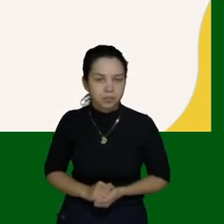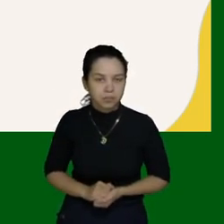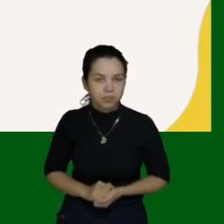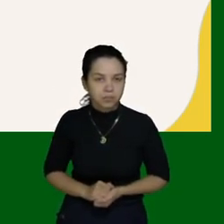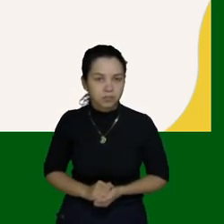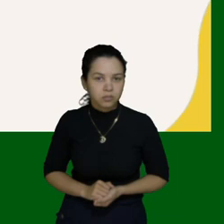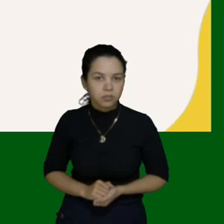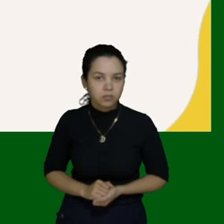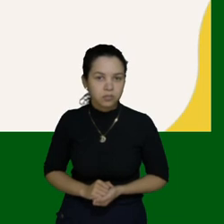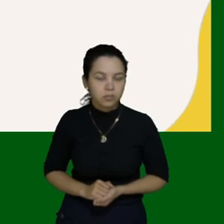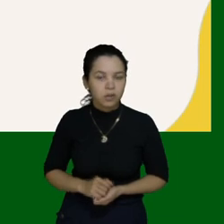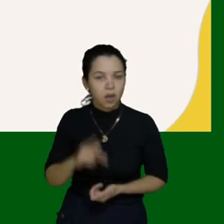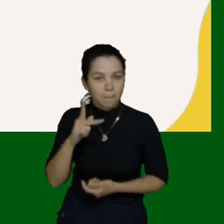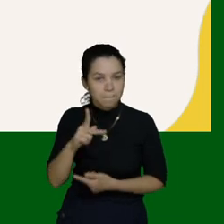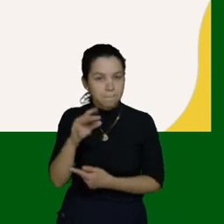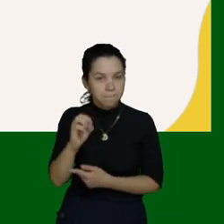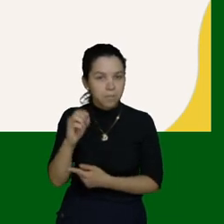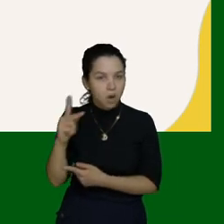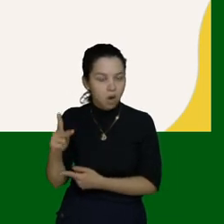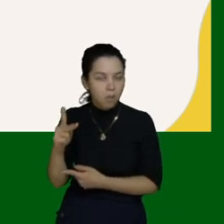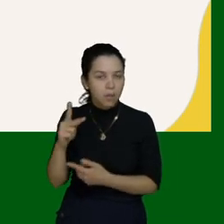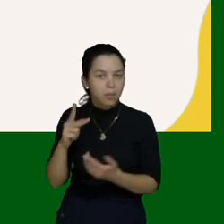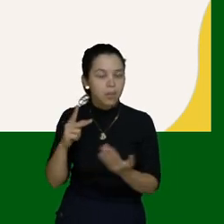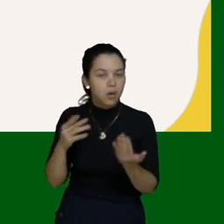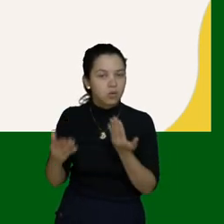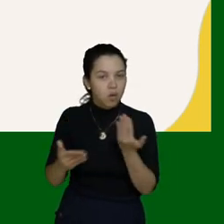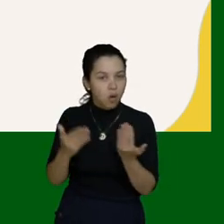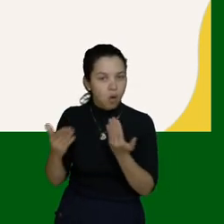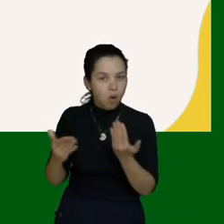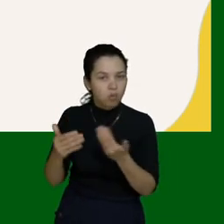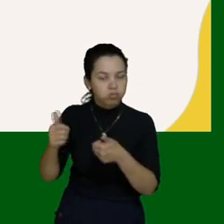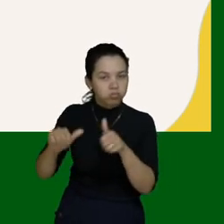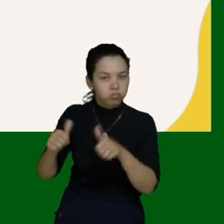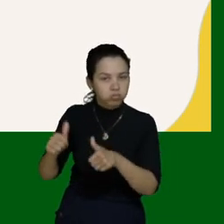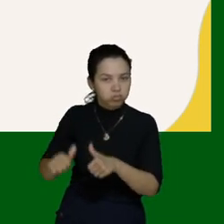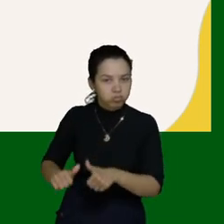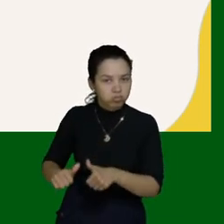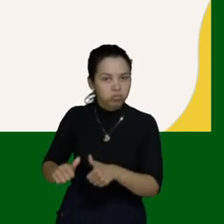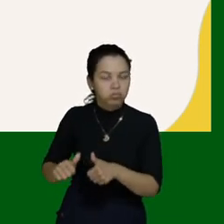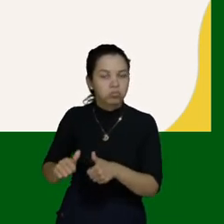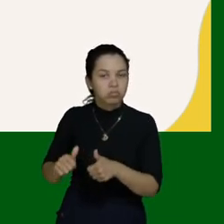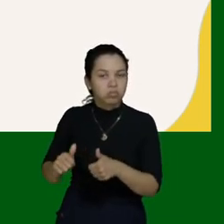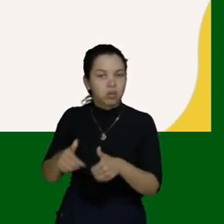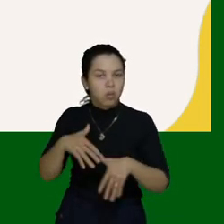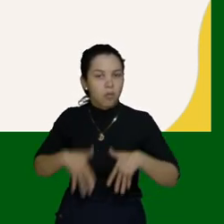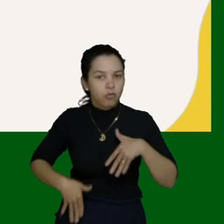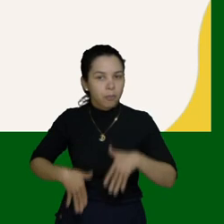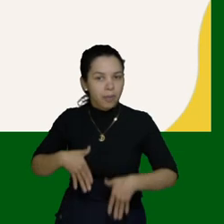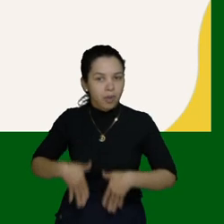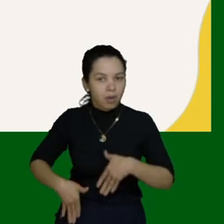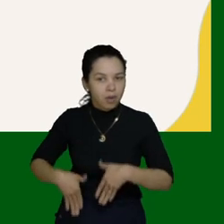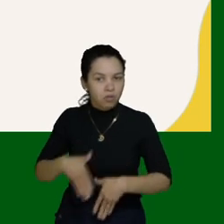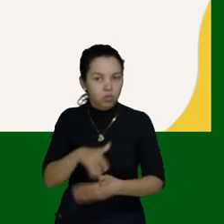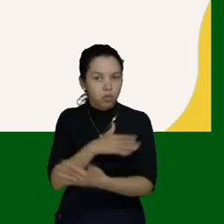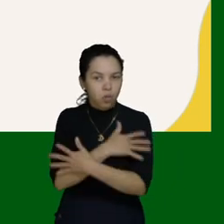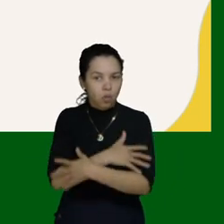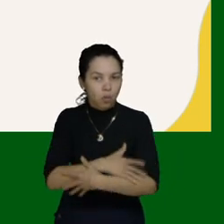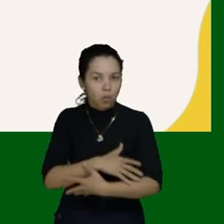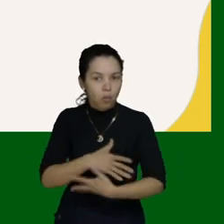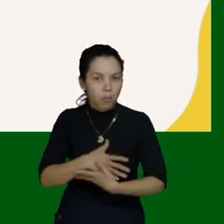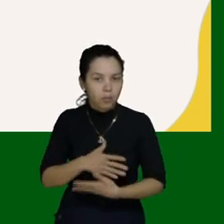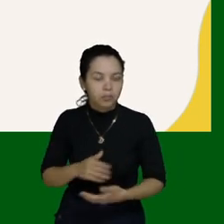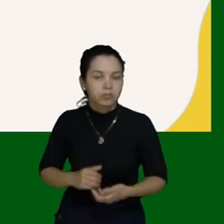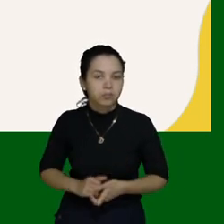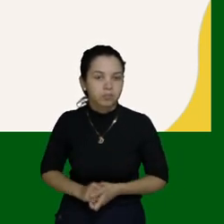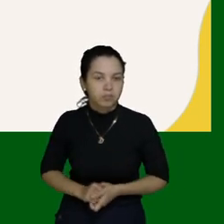observação psicom tora o tde 2 tde 2 nós estamos fazendo leitura e escrita porque aritmética a gente já tá